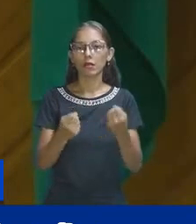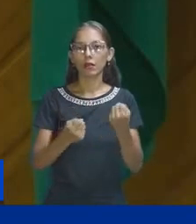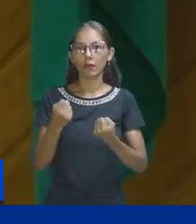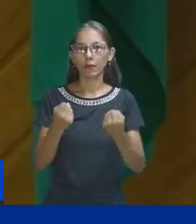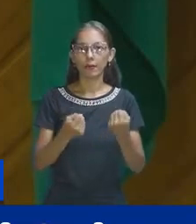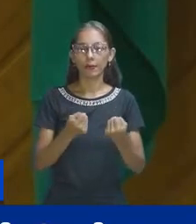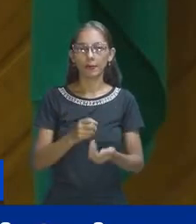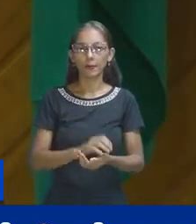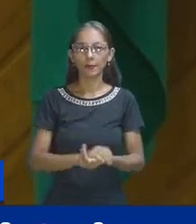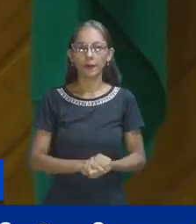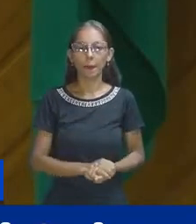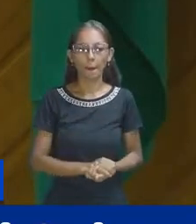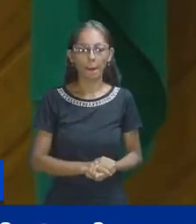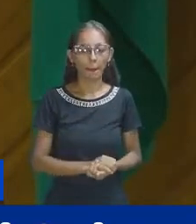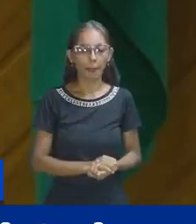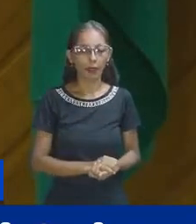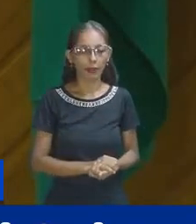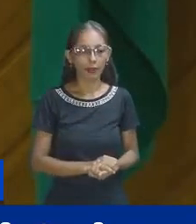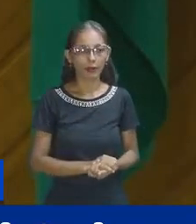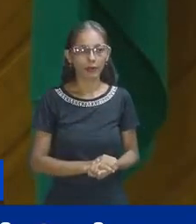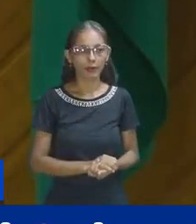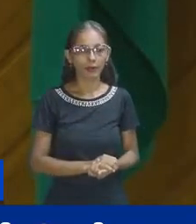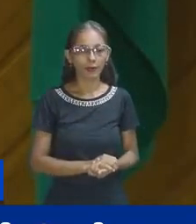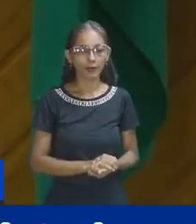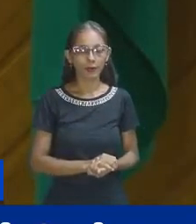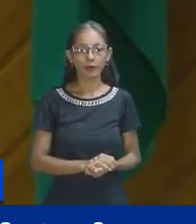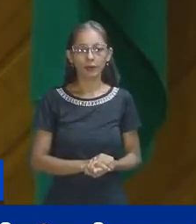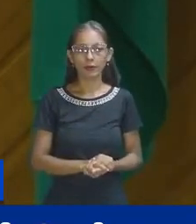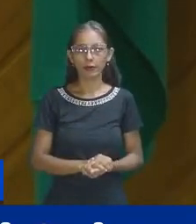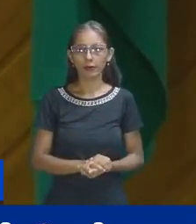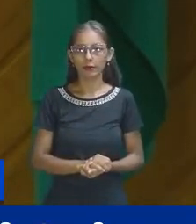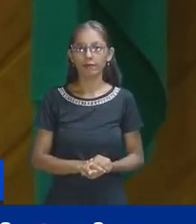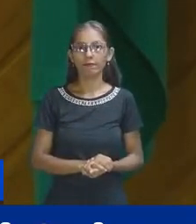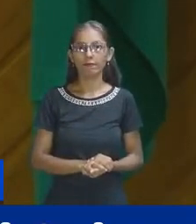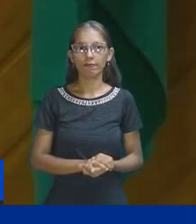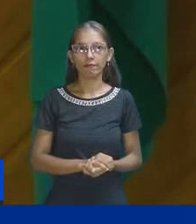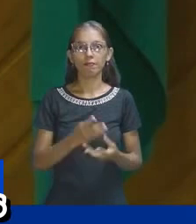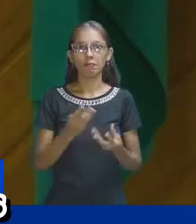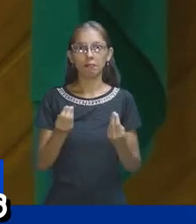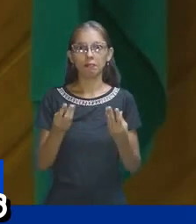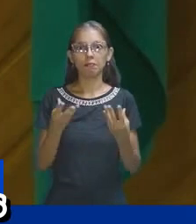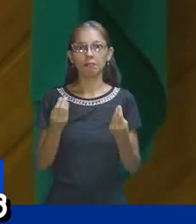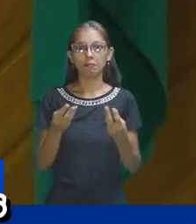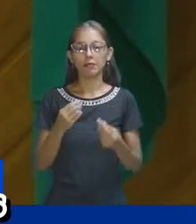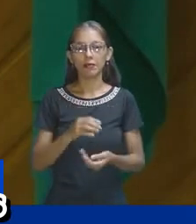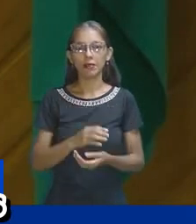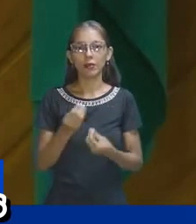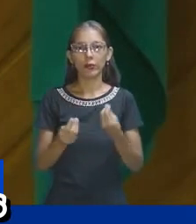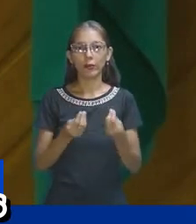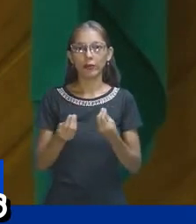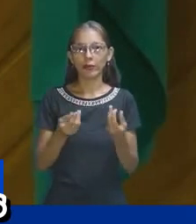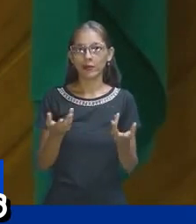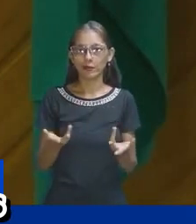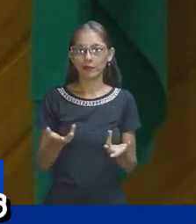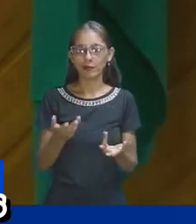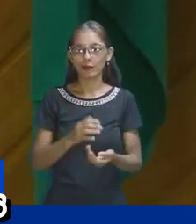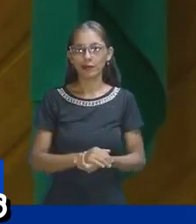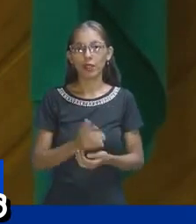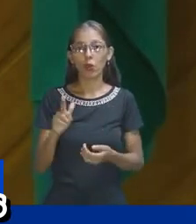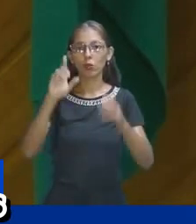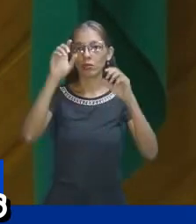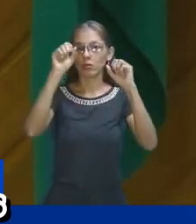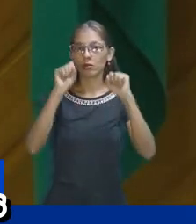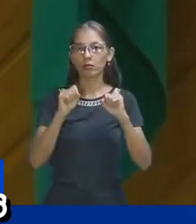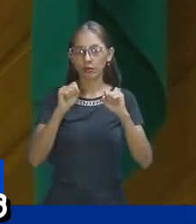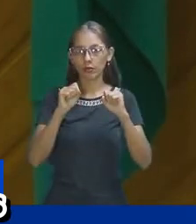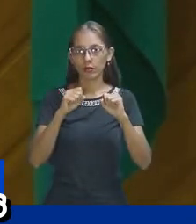dia, que chamou a atenção realmente que foi um número de pessoas dentro do carro, e também as outras testemunhas,